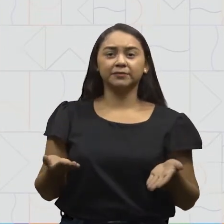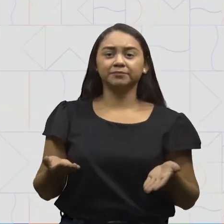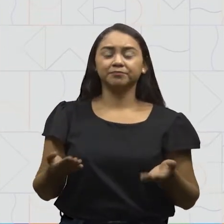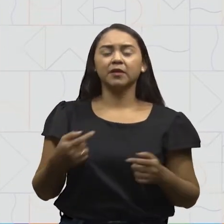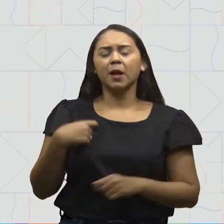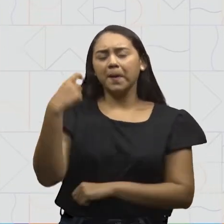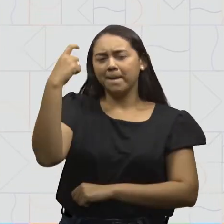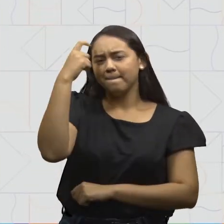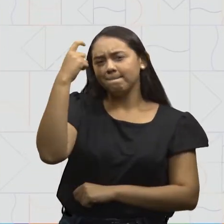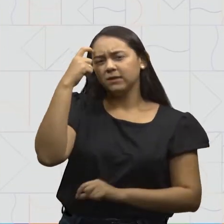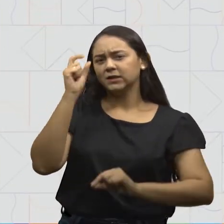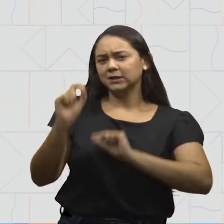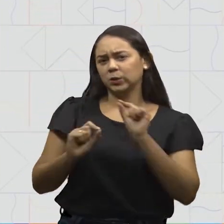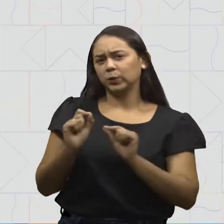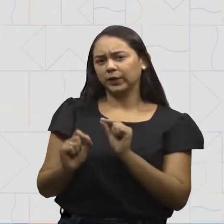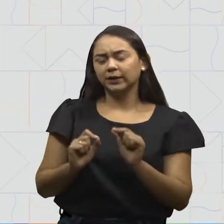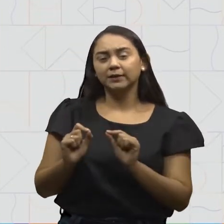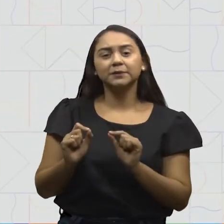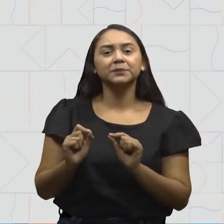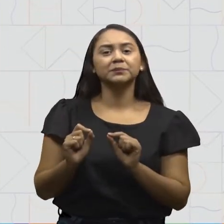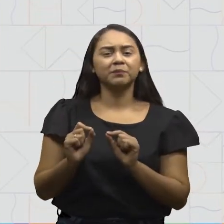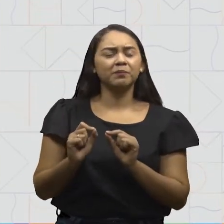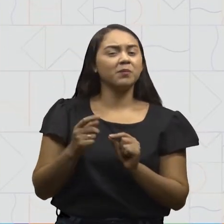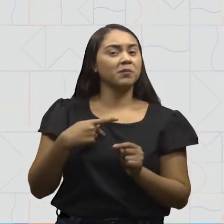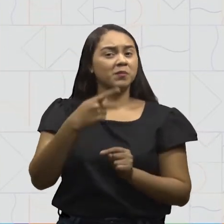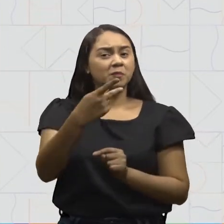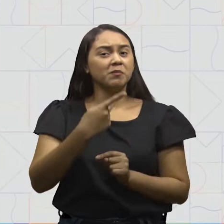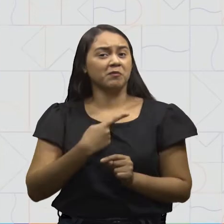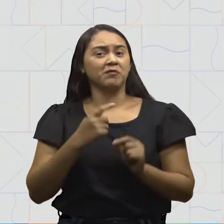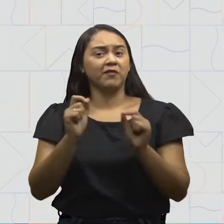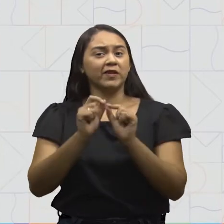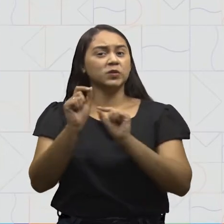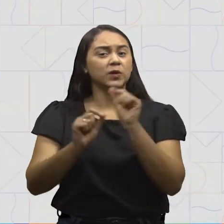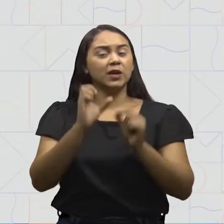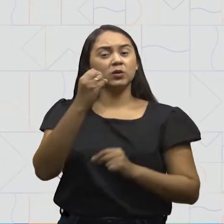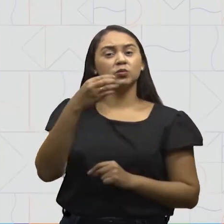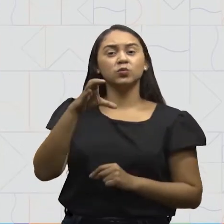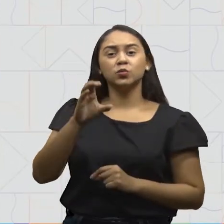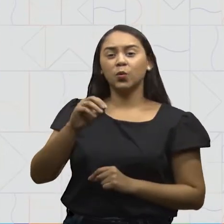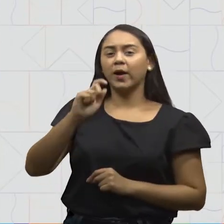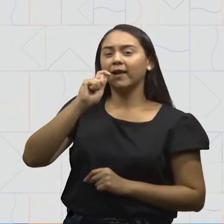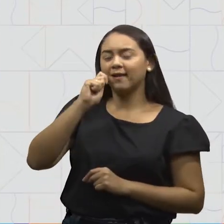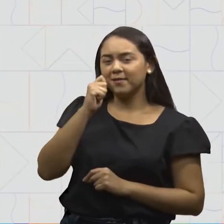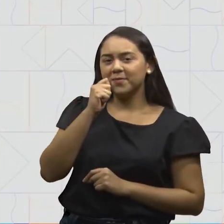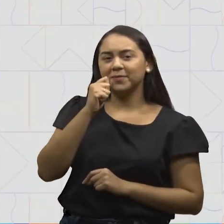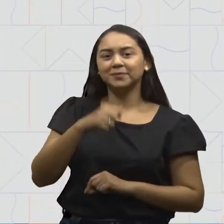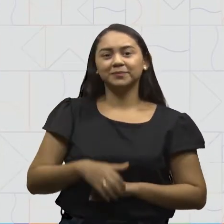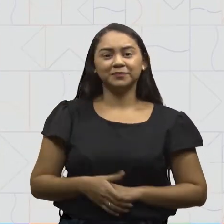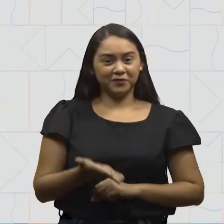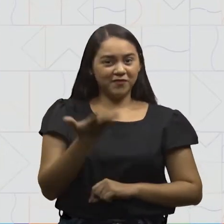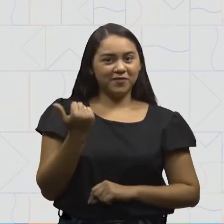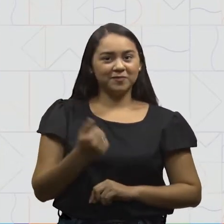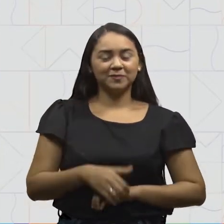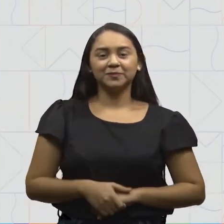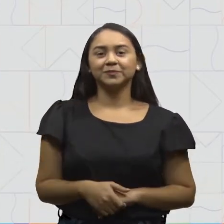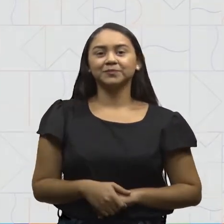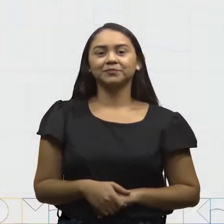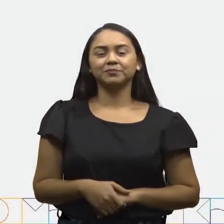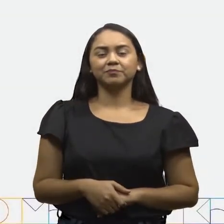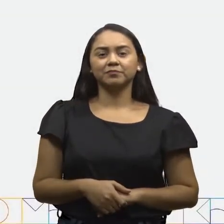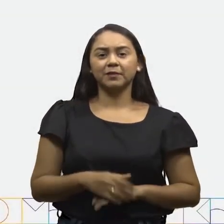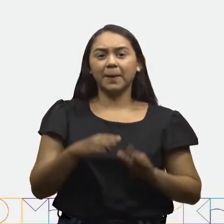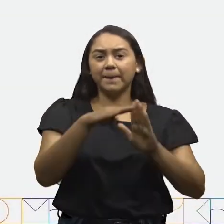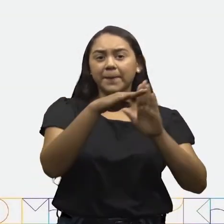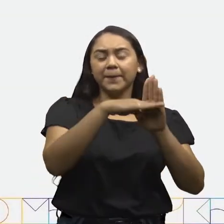Estava pensando aqui, que tal fazermos um suco de limão? Vamos lá?